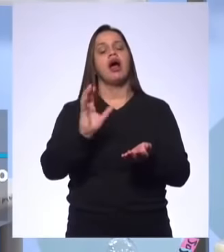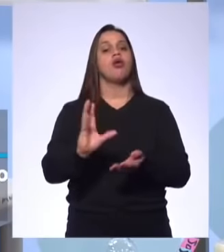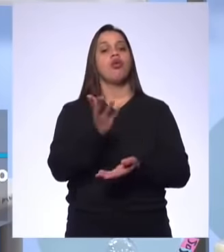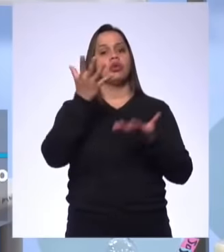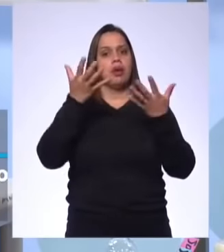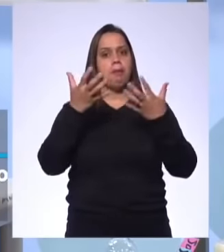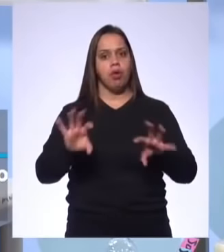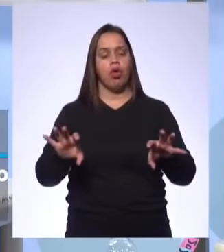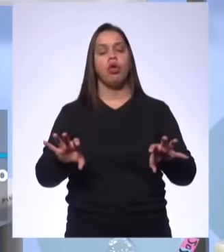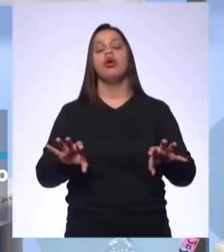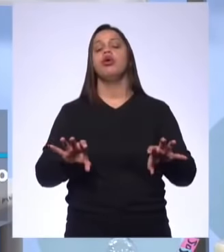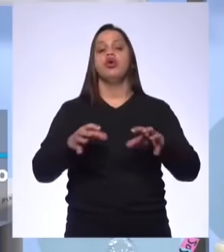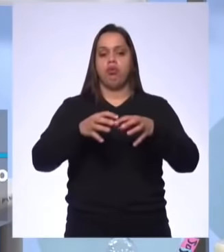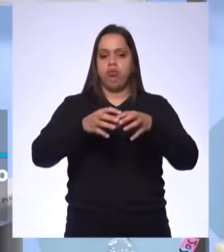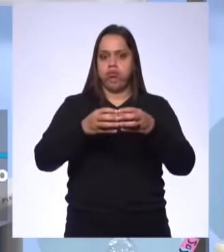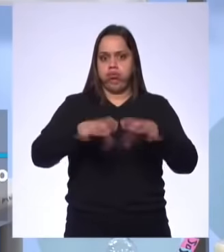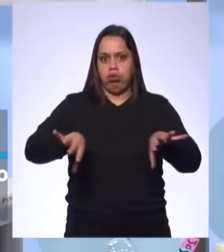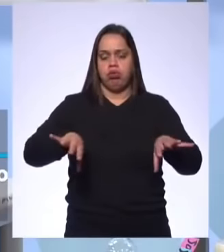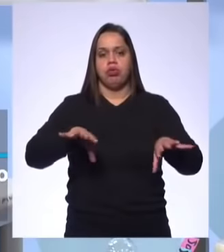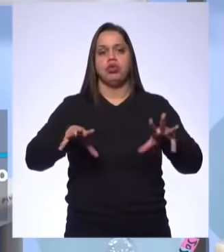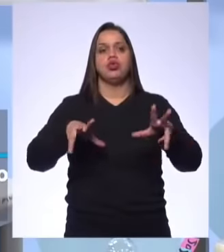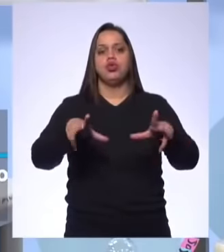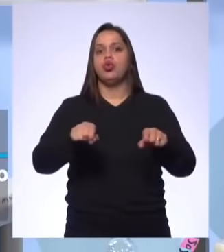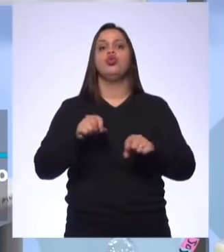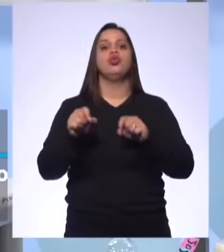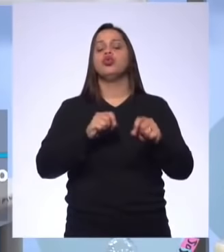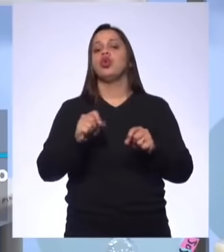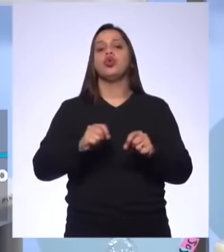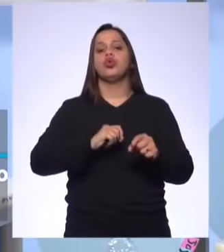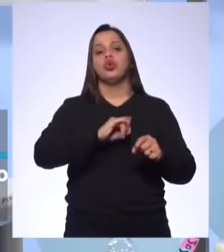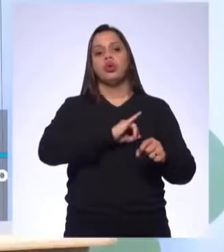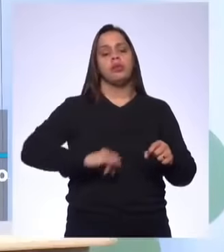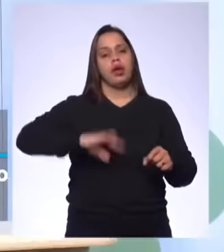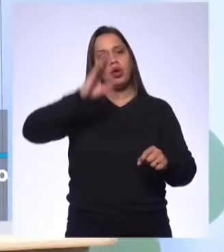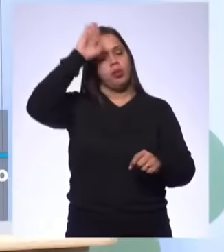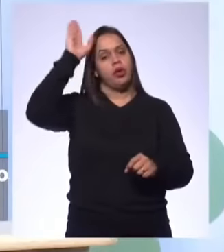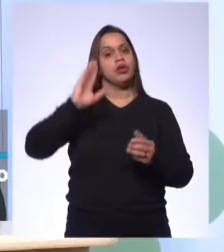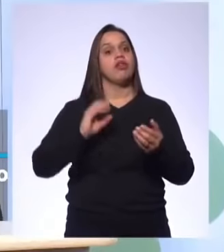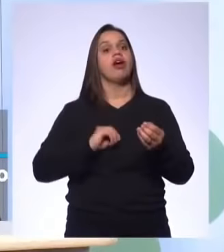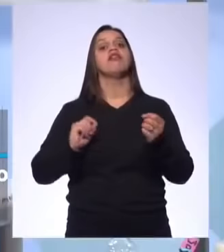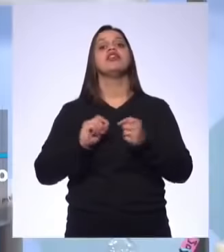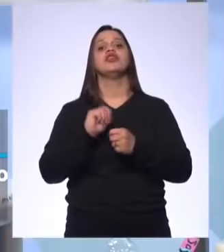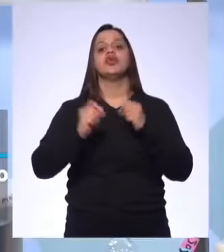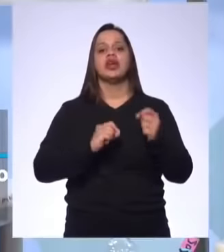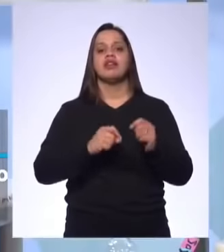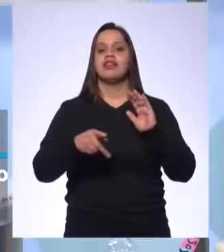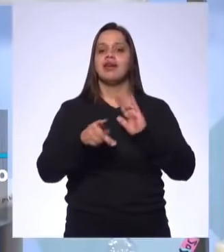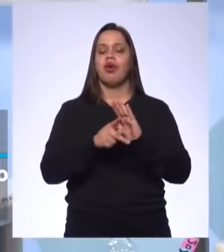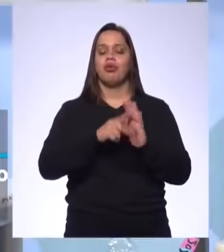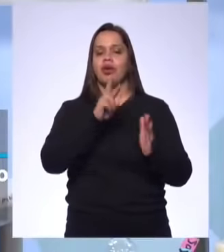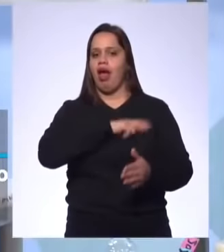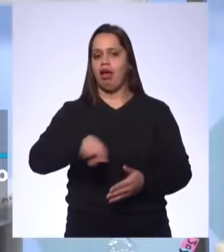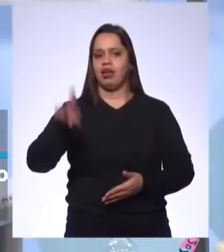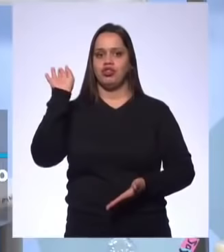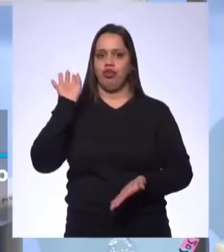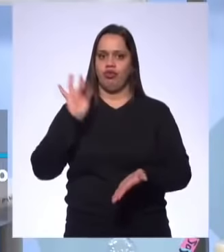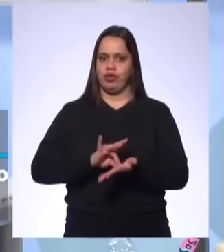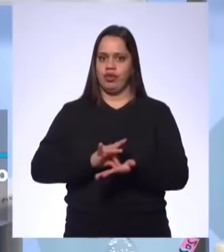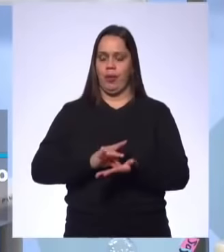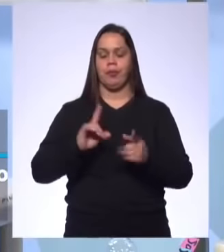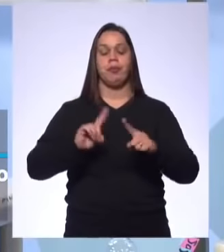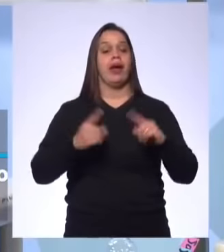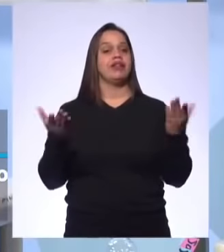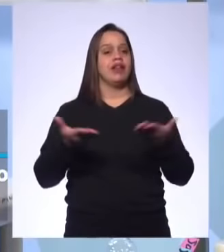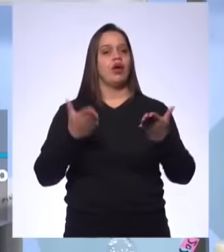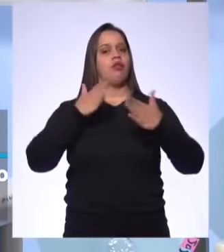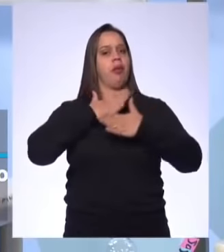no futuro será a religião oficial, né, professor Carlos? Sim. Mas nós estamos agora indo um pouquinho mais